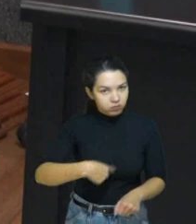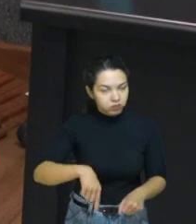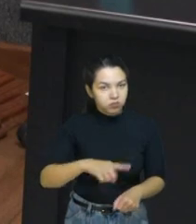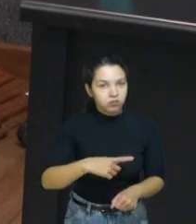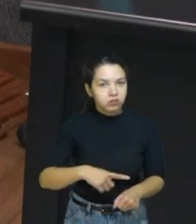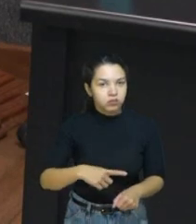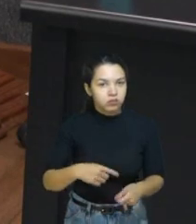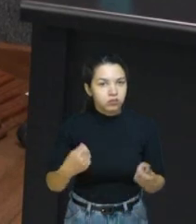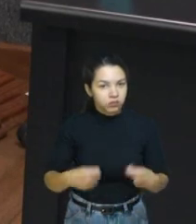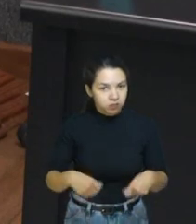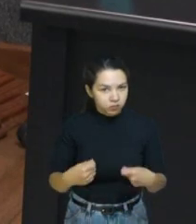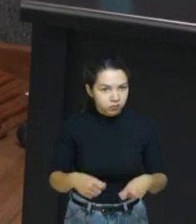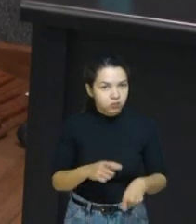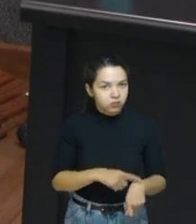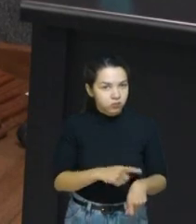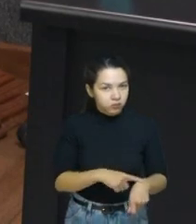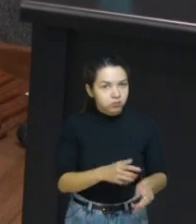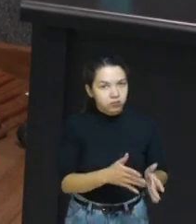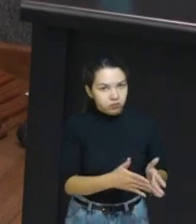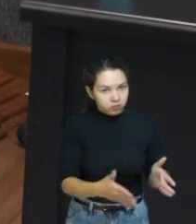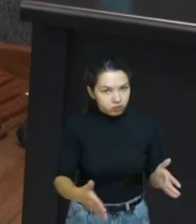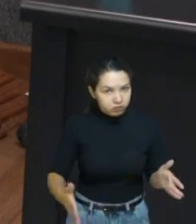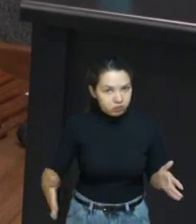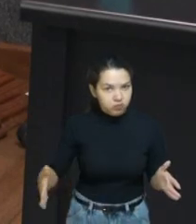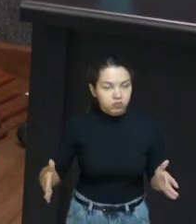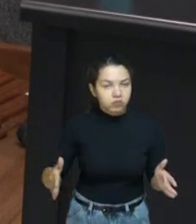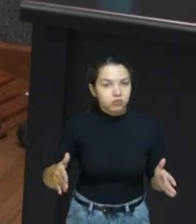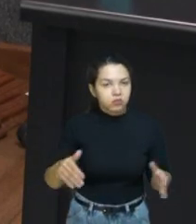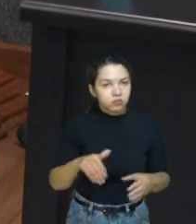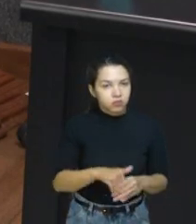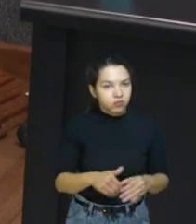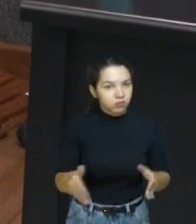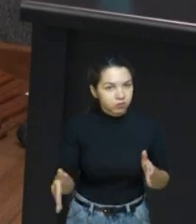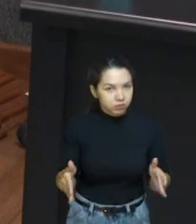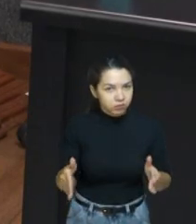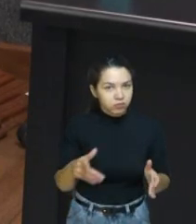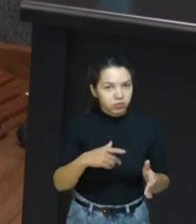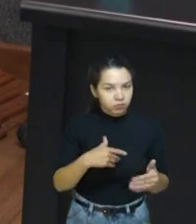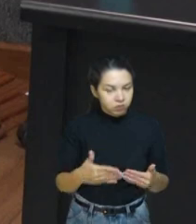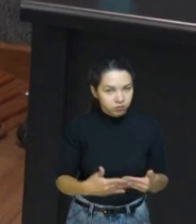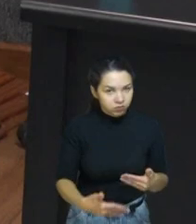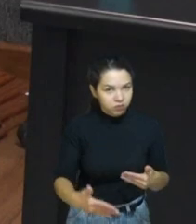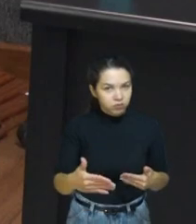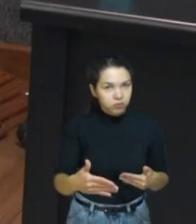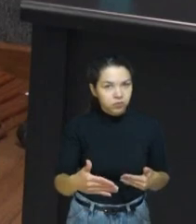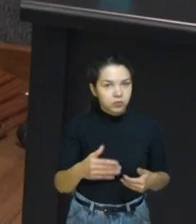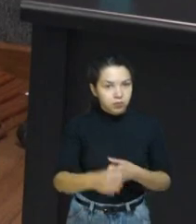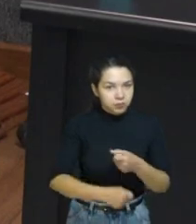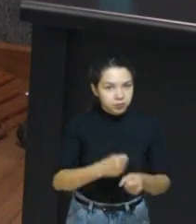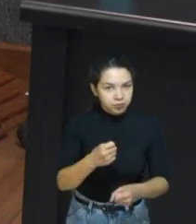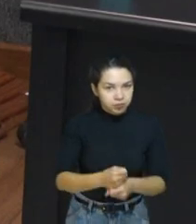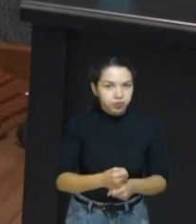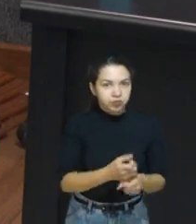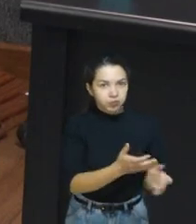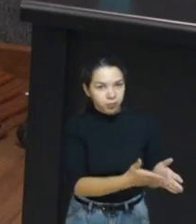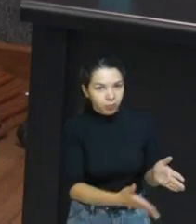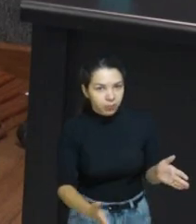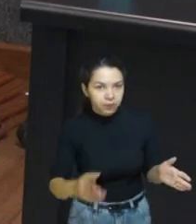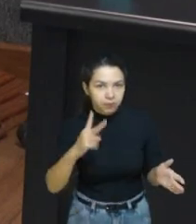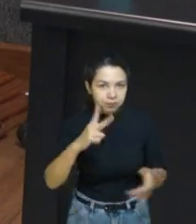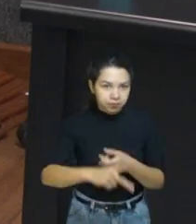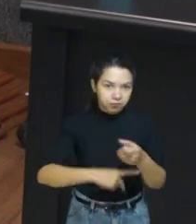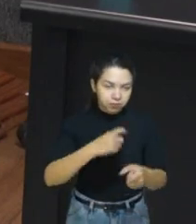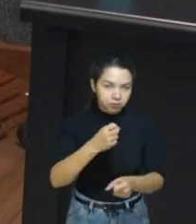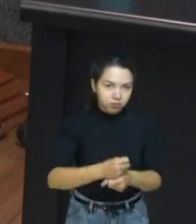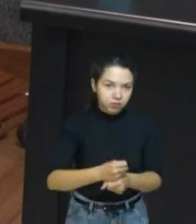gente ainda assim tem tempo, né, nessa legislatura. Começou agora, tem mais todo esse ano restante, os dois